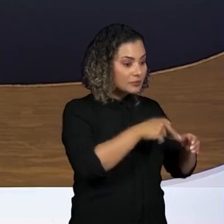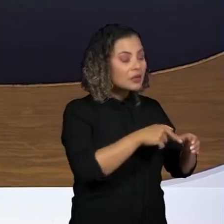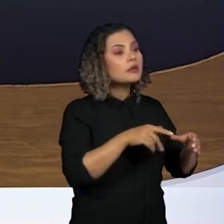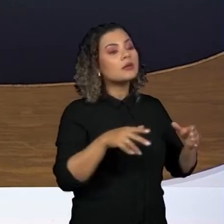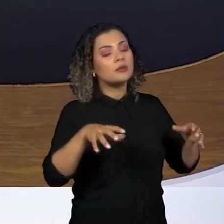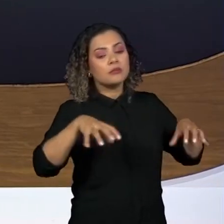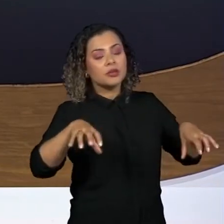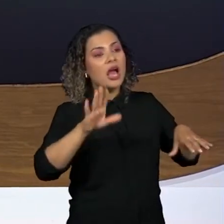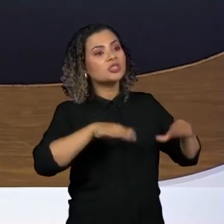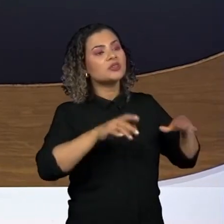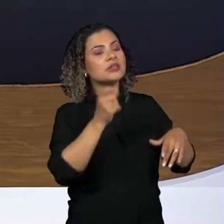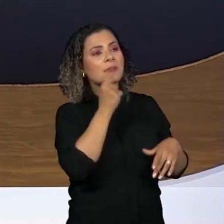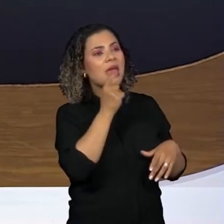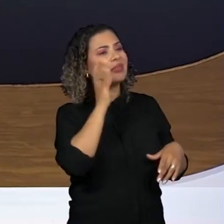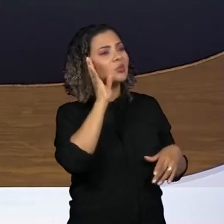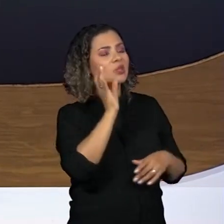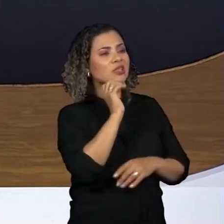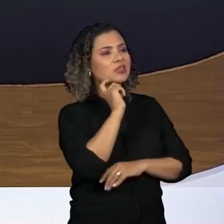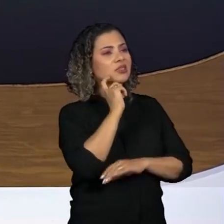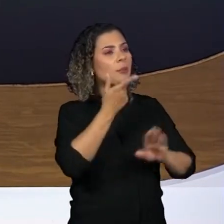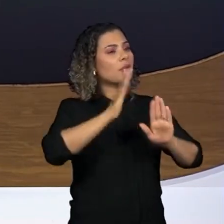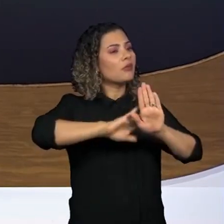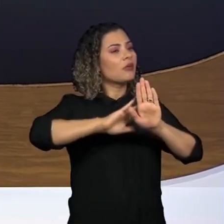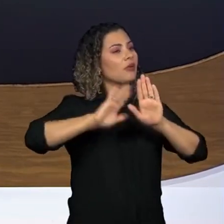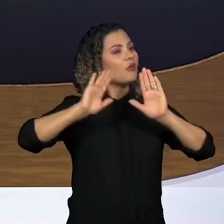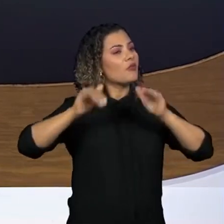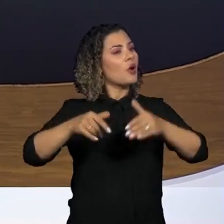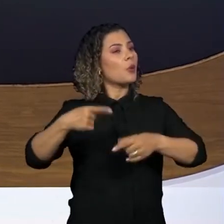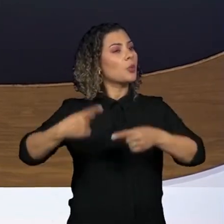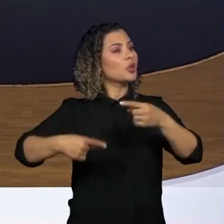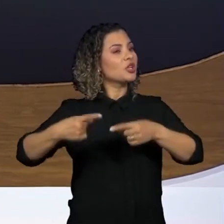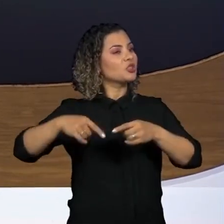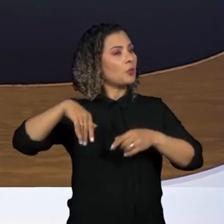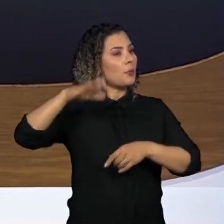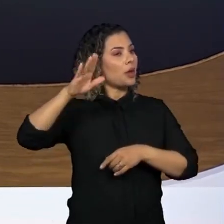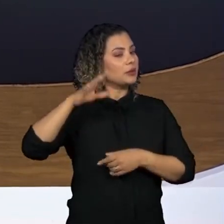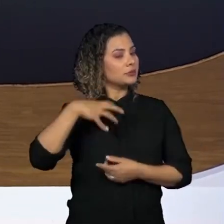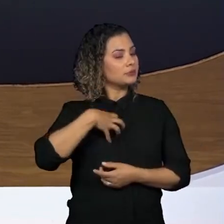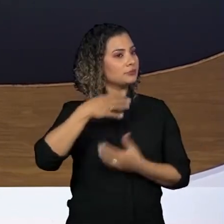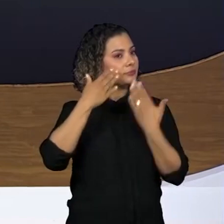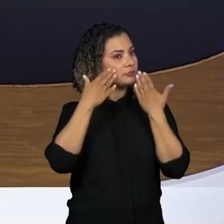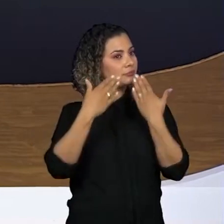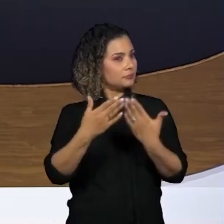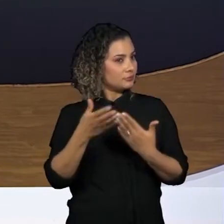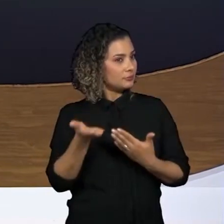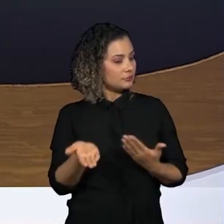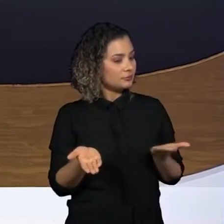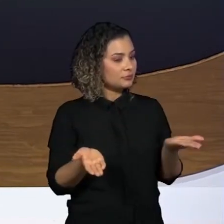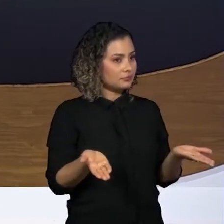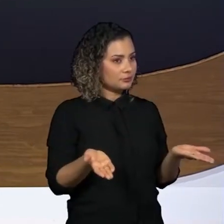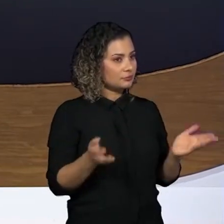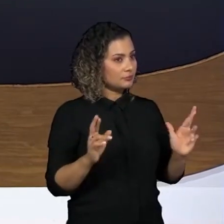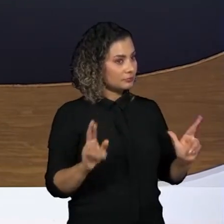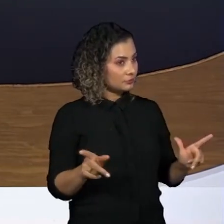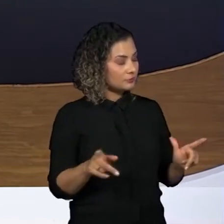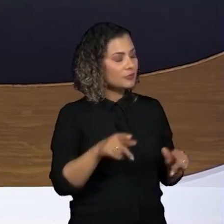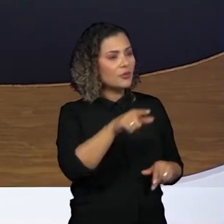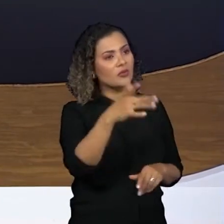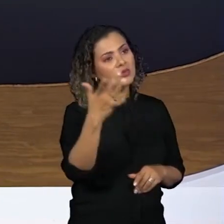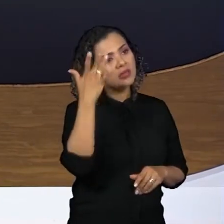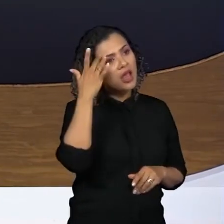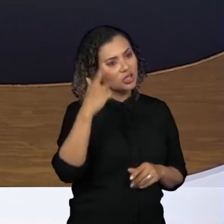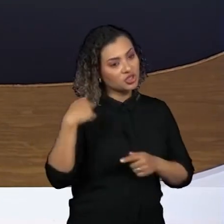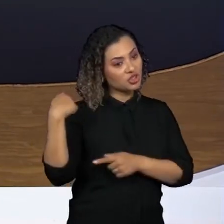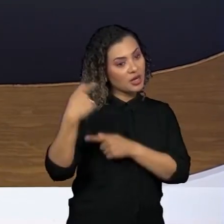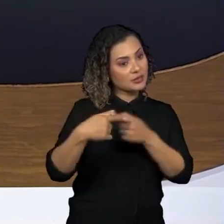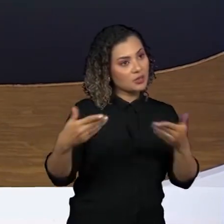piadas, deixava passar porque ela estava mais focada na coisa que fosse explicitamente política. Mas você não acha que essa